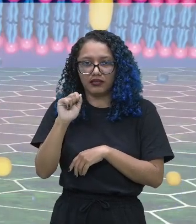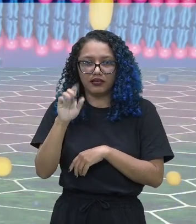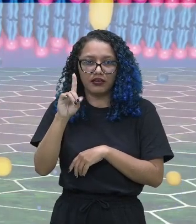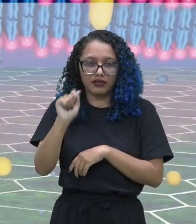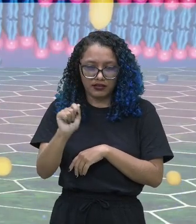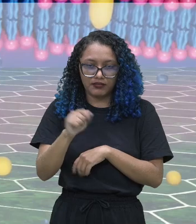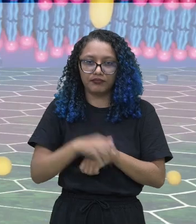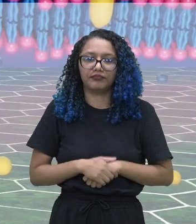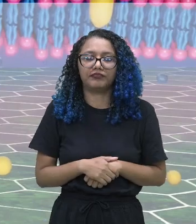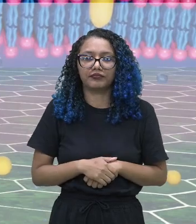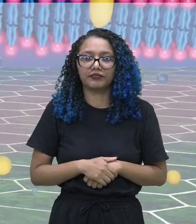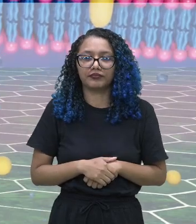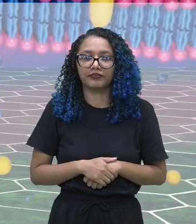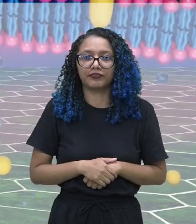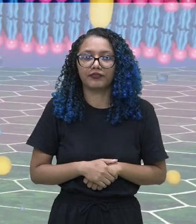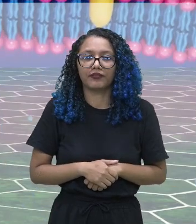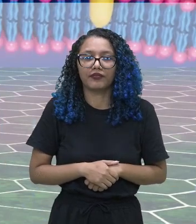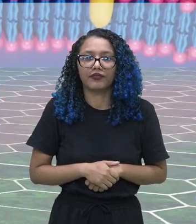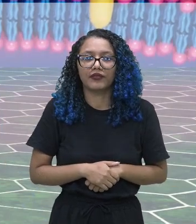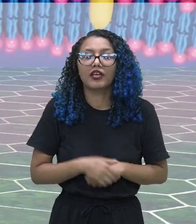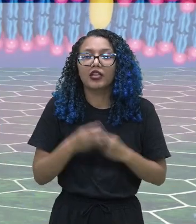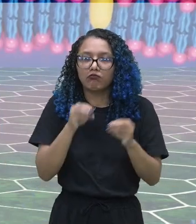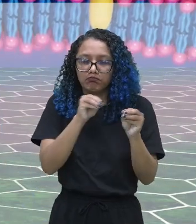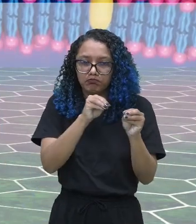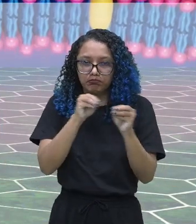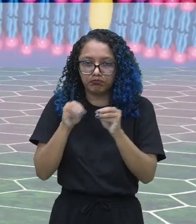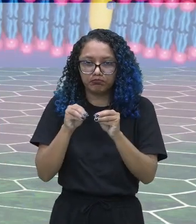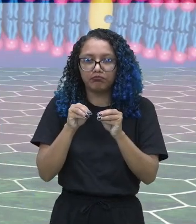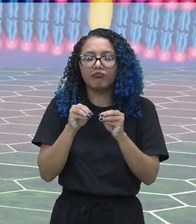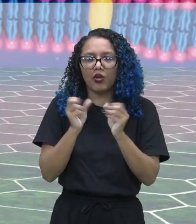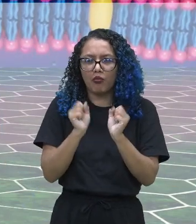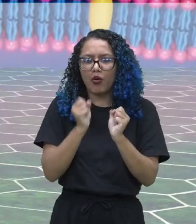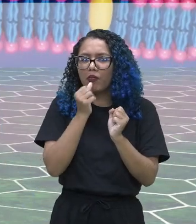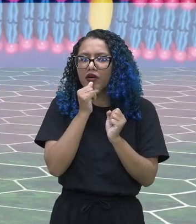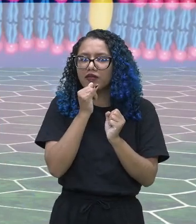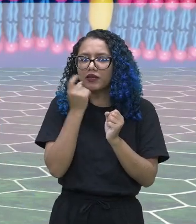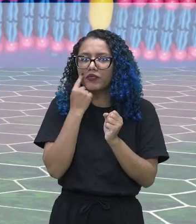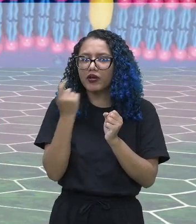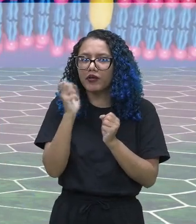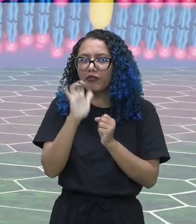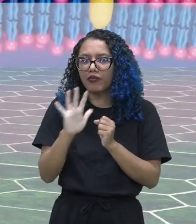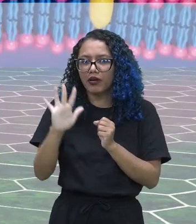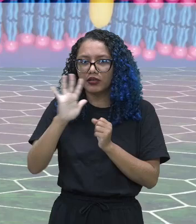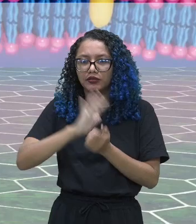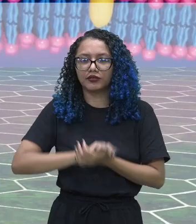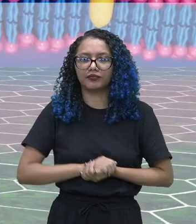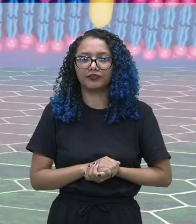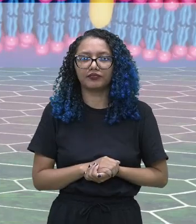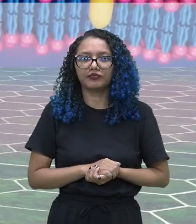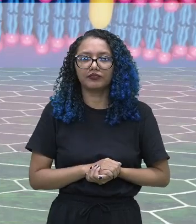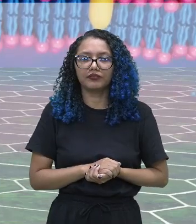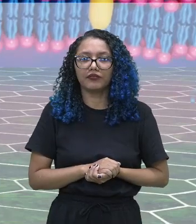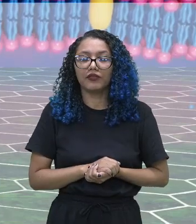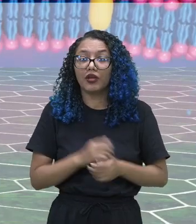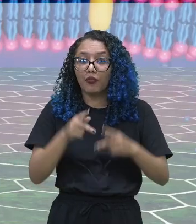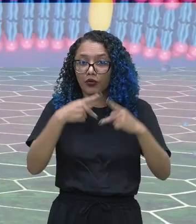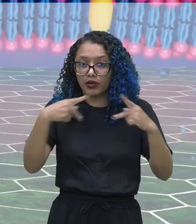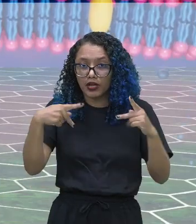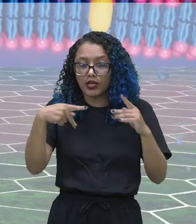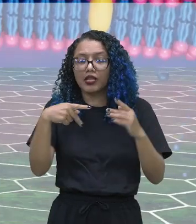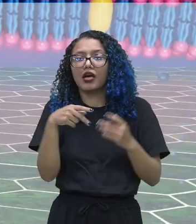o transporte que pode acontecer, e nós temos aqui na ilustração, né? São proteínas, chamadas proteínas de